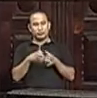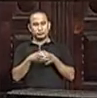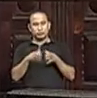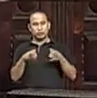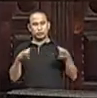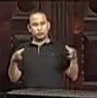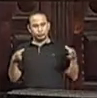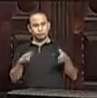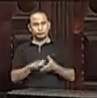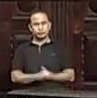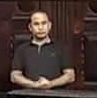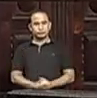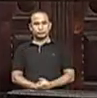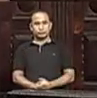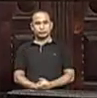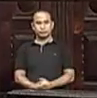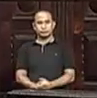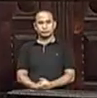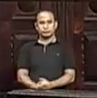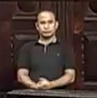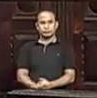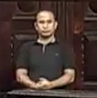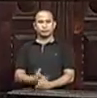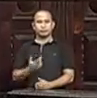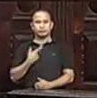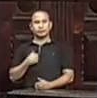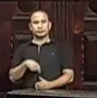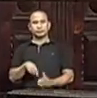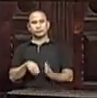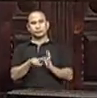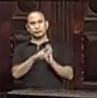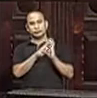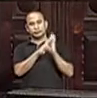enorme de graves